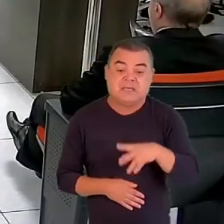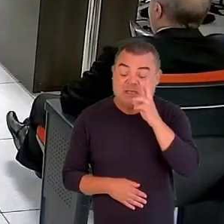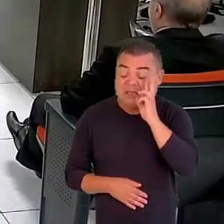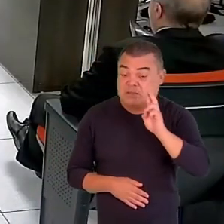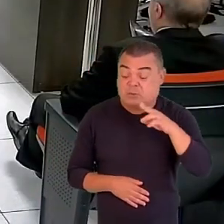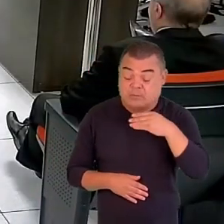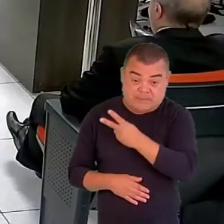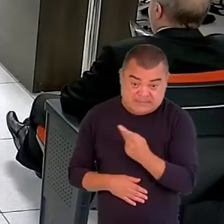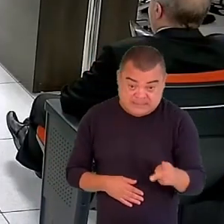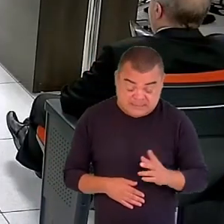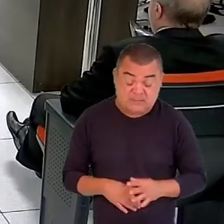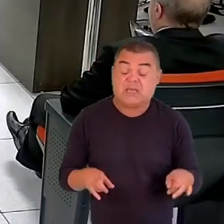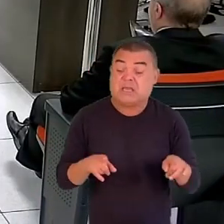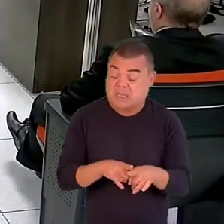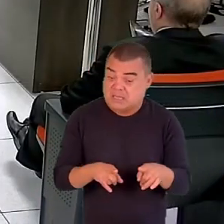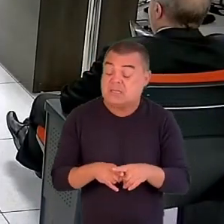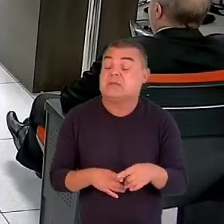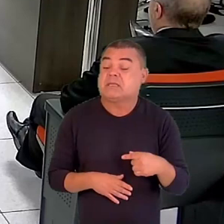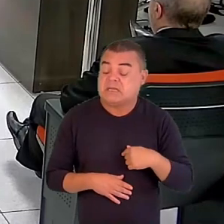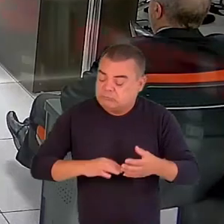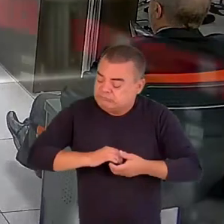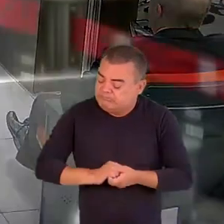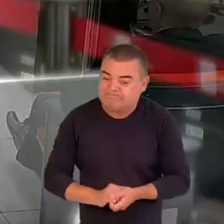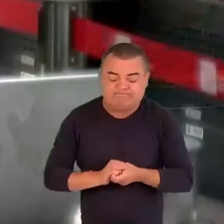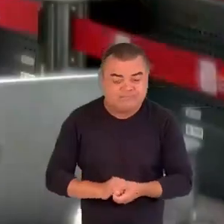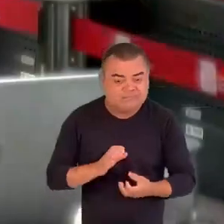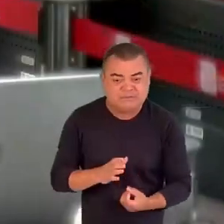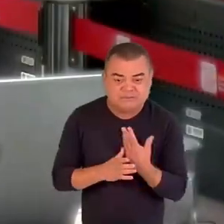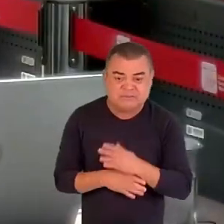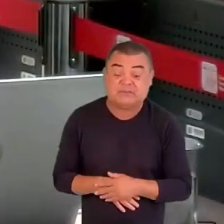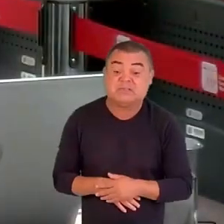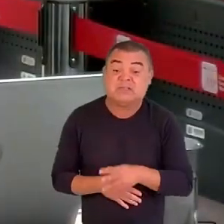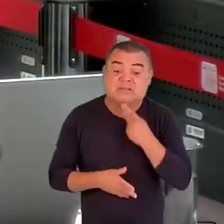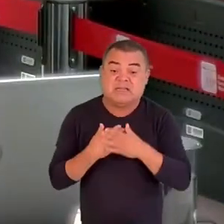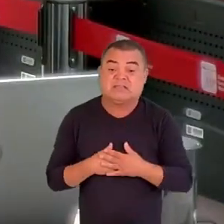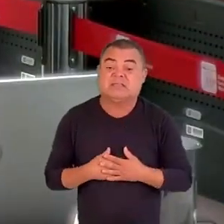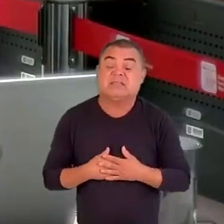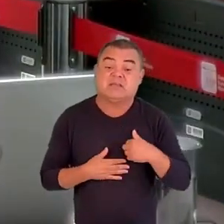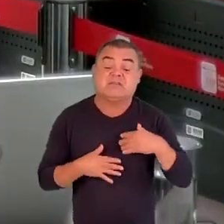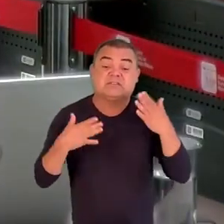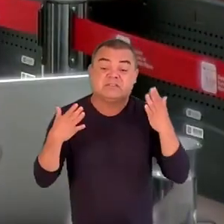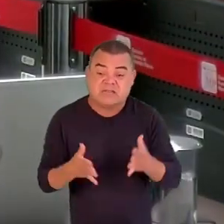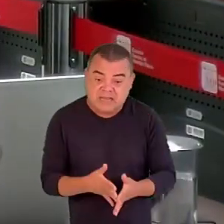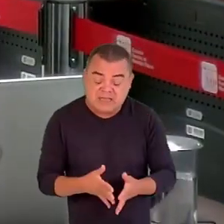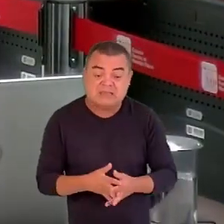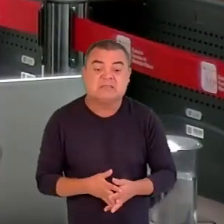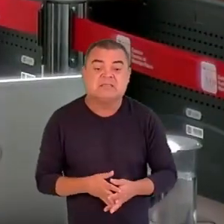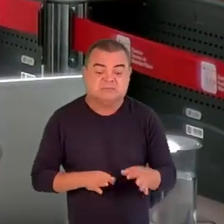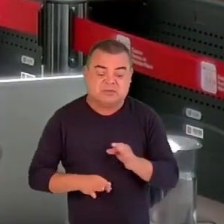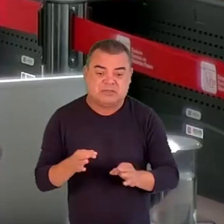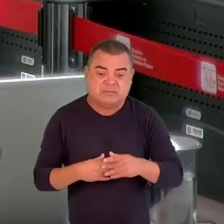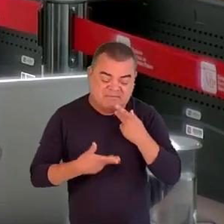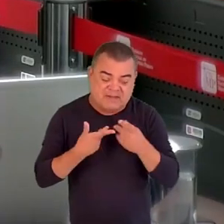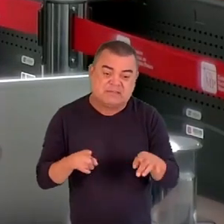eu também quero cumprimentá-lo pela iniciativa, dizer que eu estava pronto para fazê-la também, e Vossa